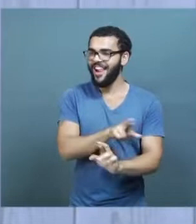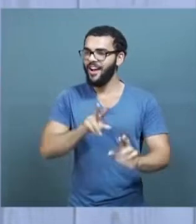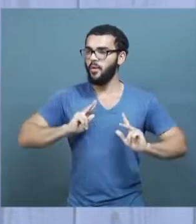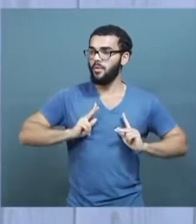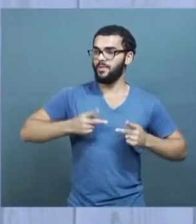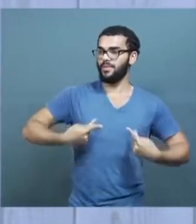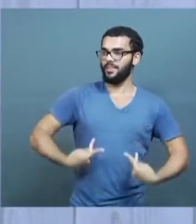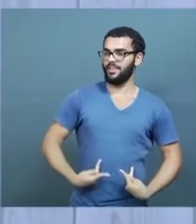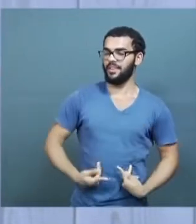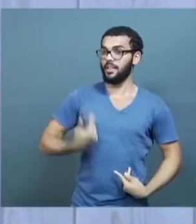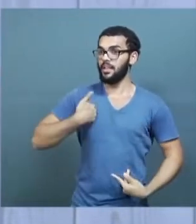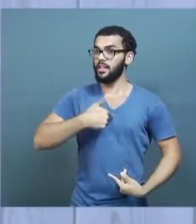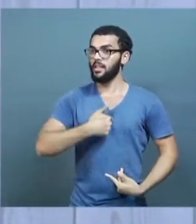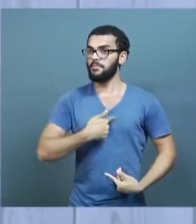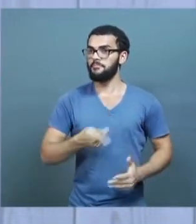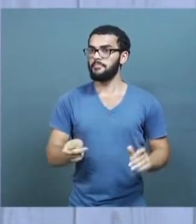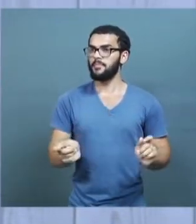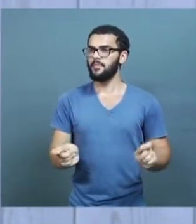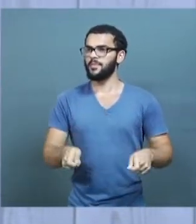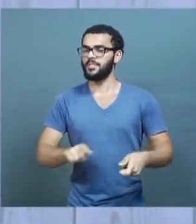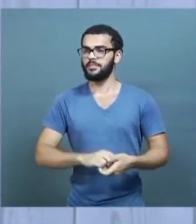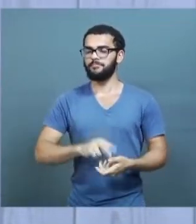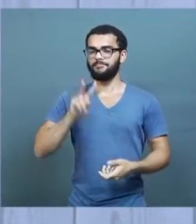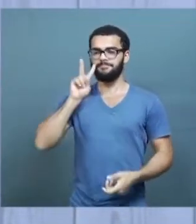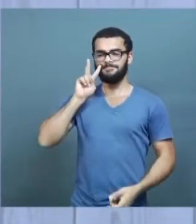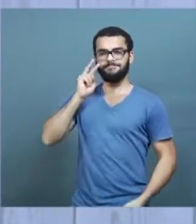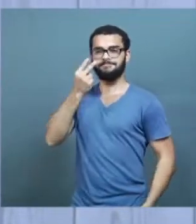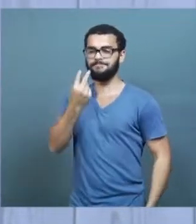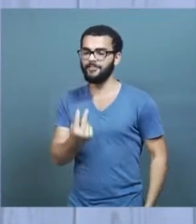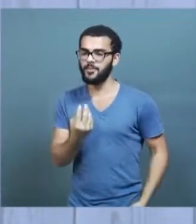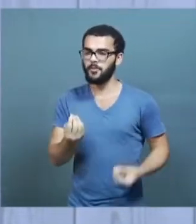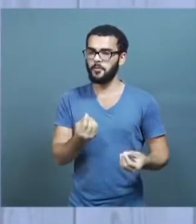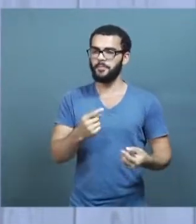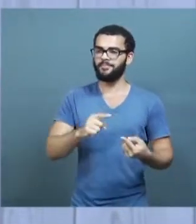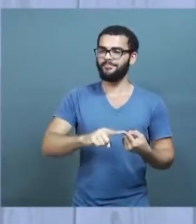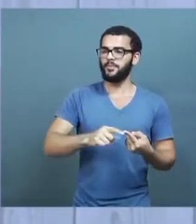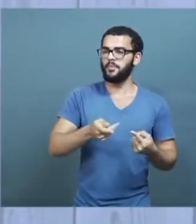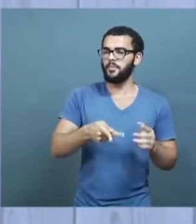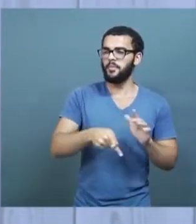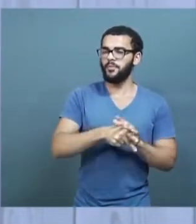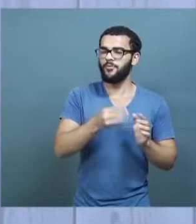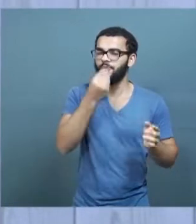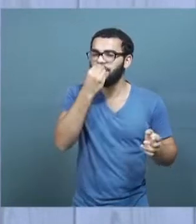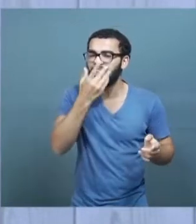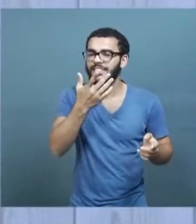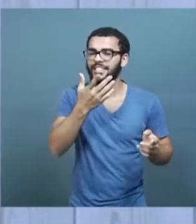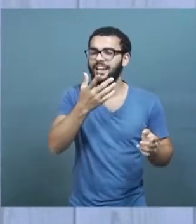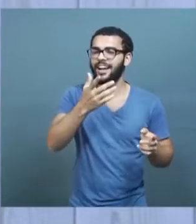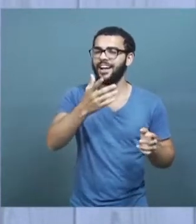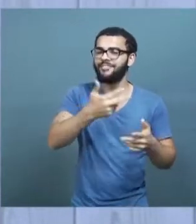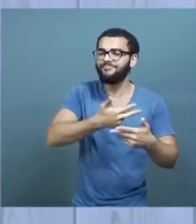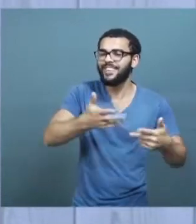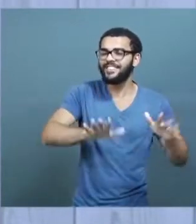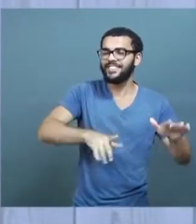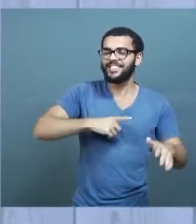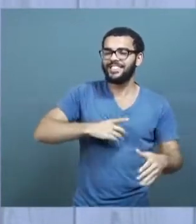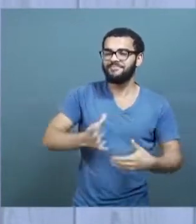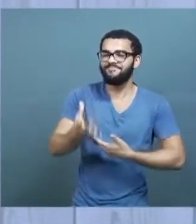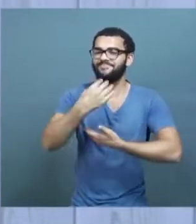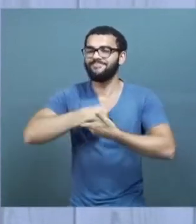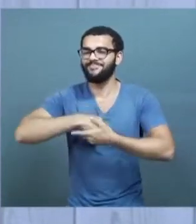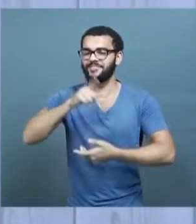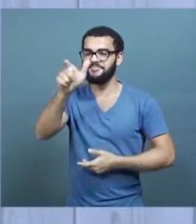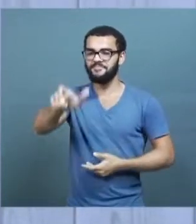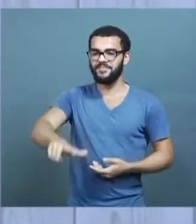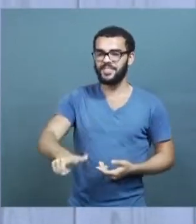que a gente reconheça as fragilidades, as vulnerabilidades do outro, buscando formas de resolução. Né?